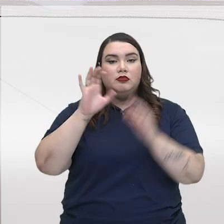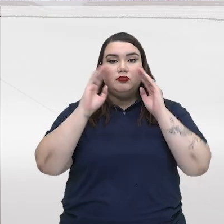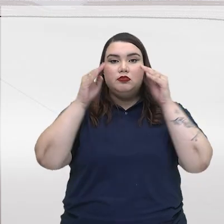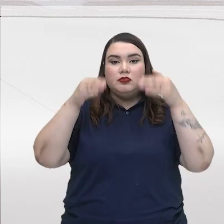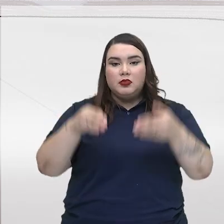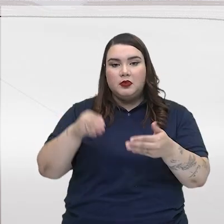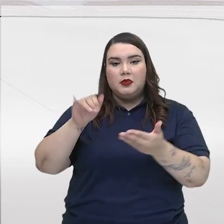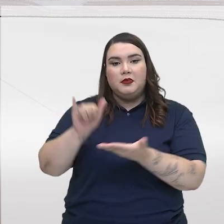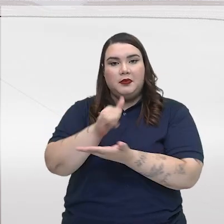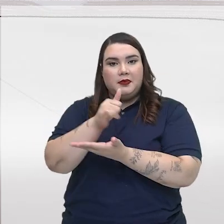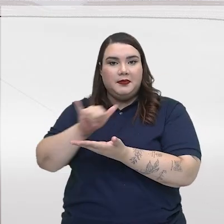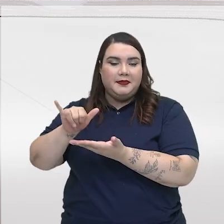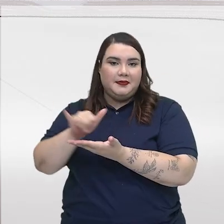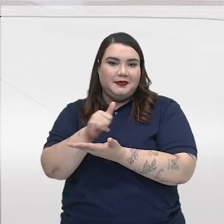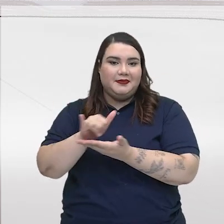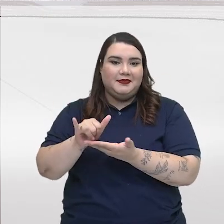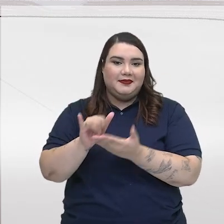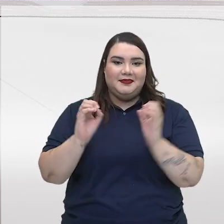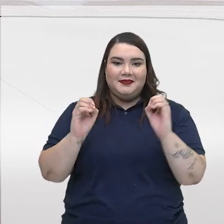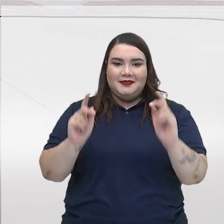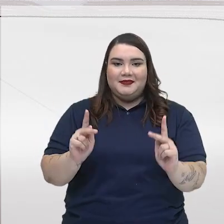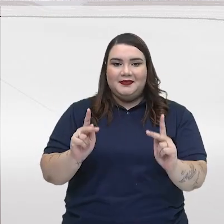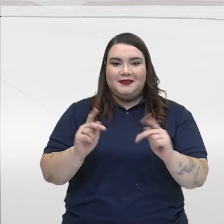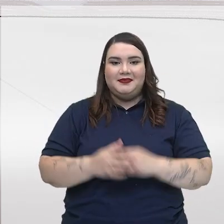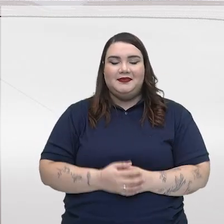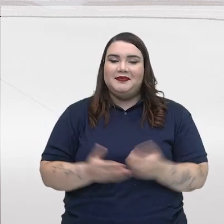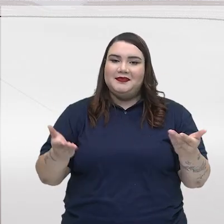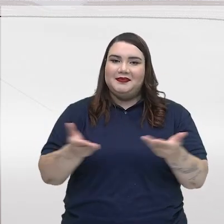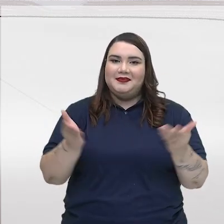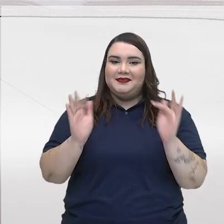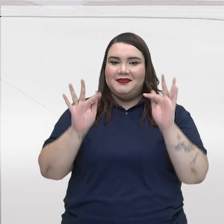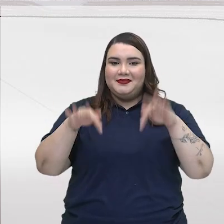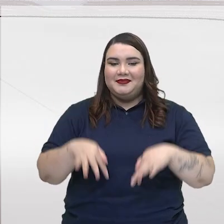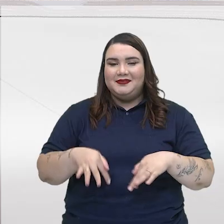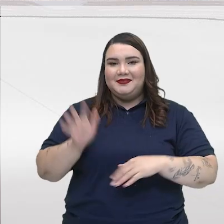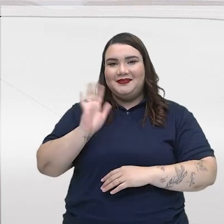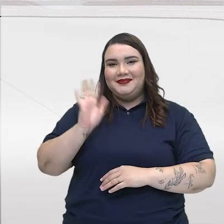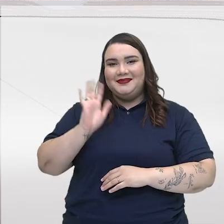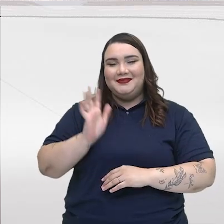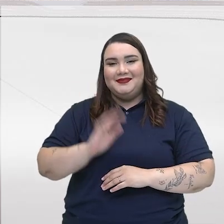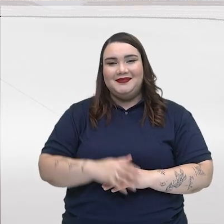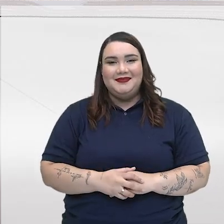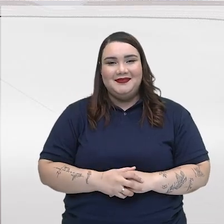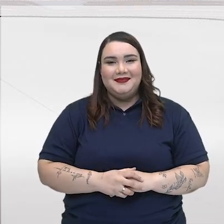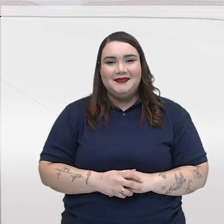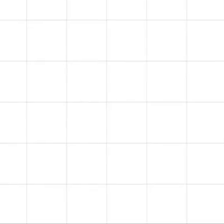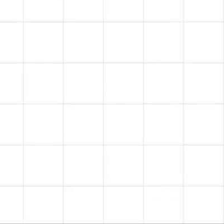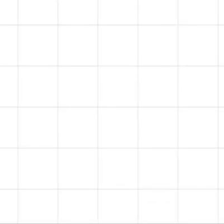boi-bumbá, tá certo? A gente finaliza por aqui e a gente se encontra numa próxima oportunidade.